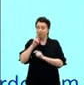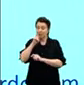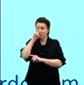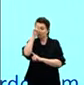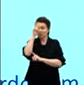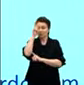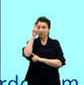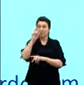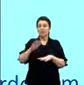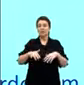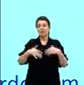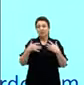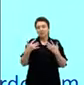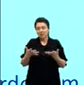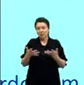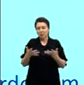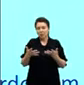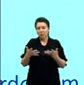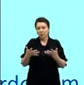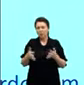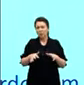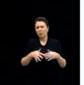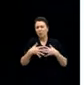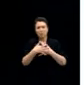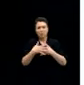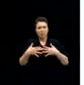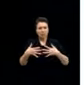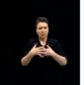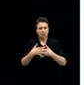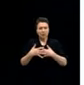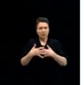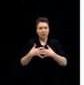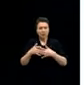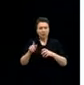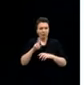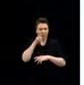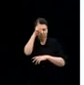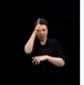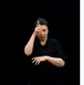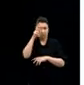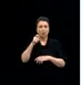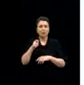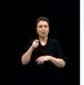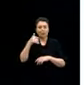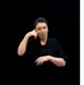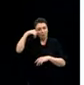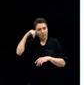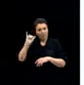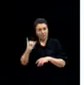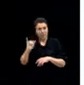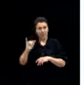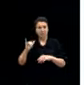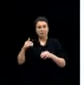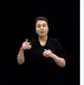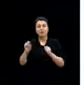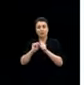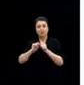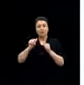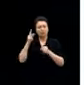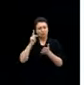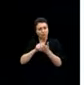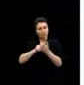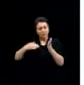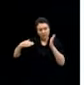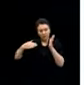né? Então, qual desses tecidos que é forte o suficiente, né, para ter uma barreira e